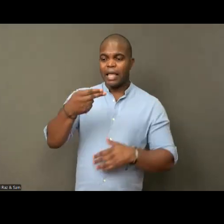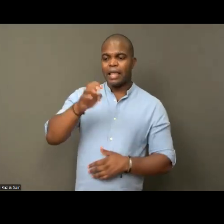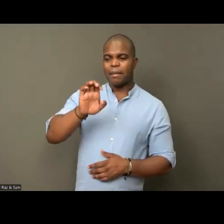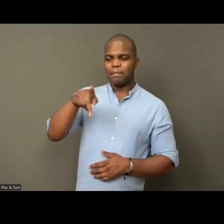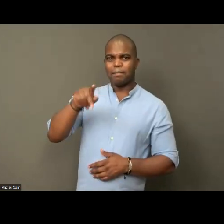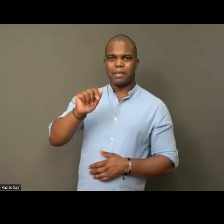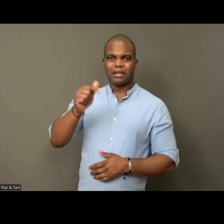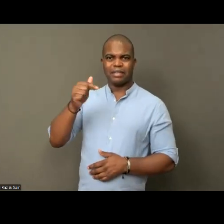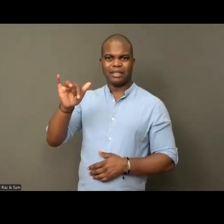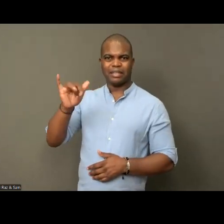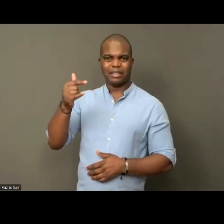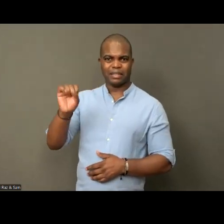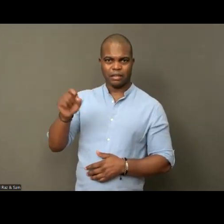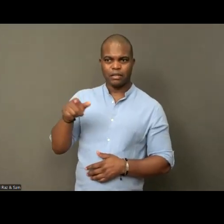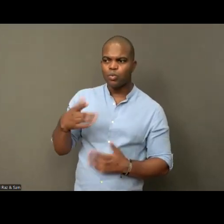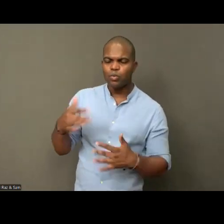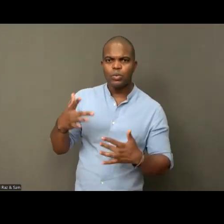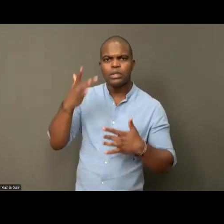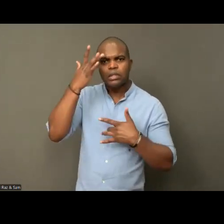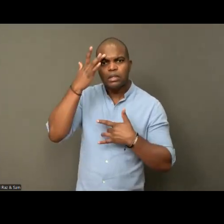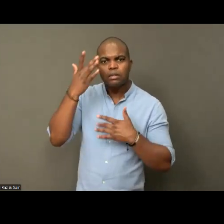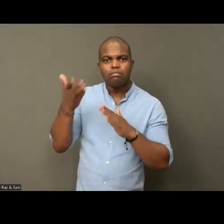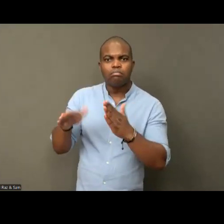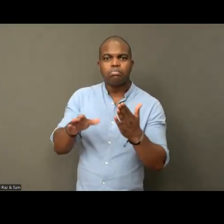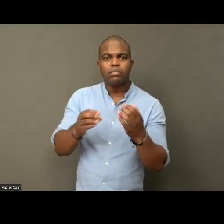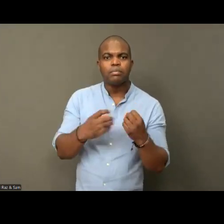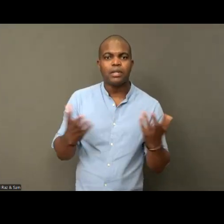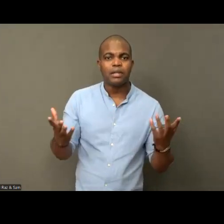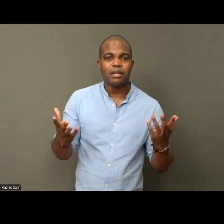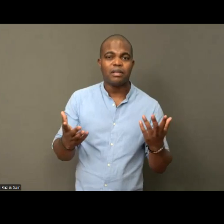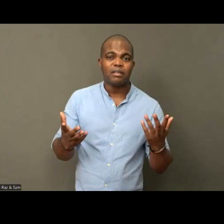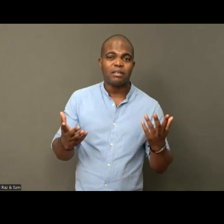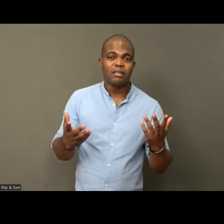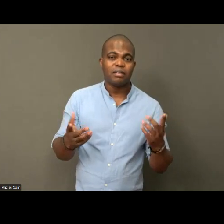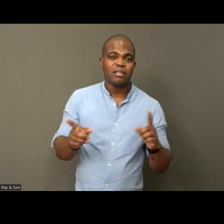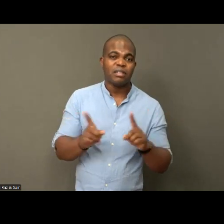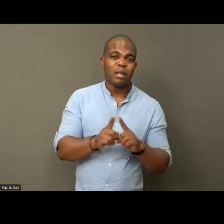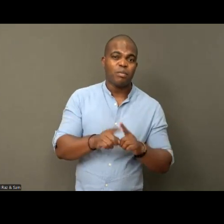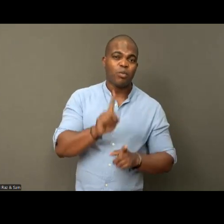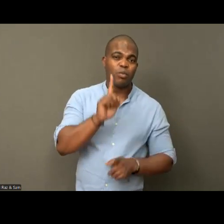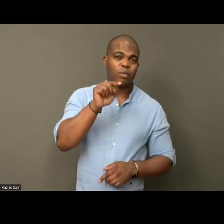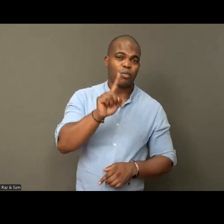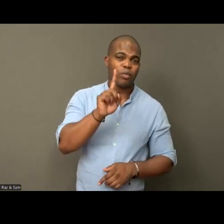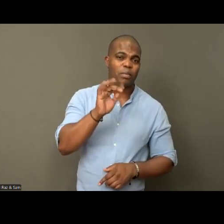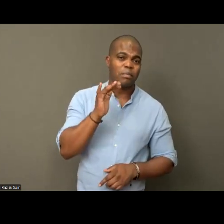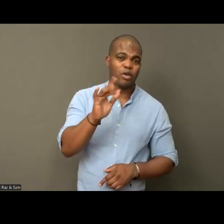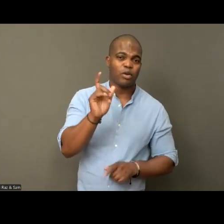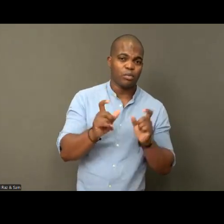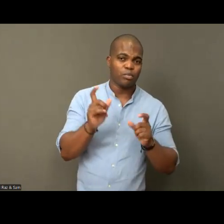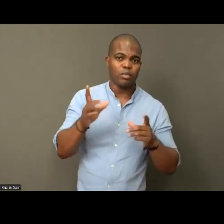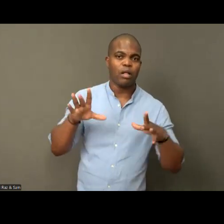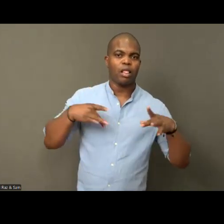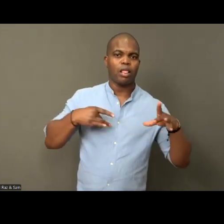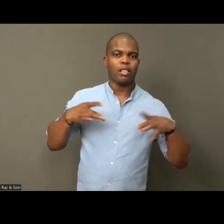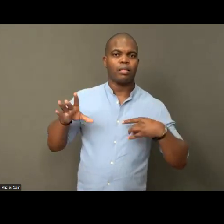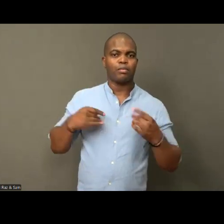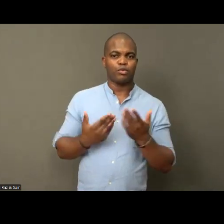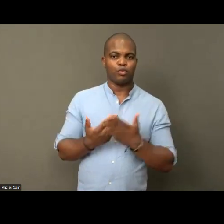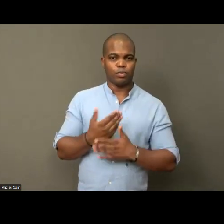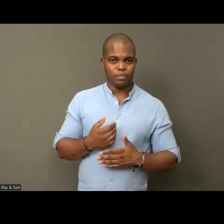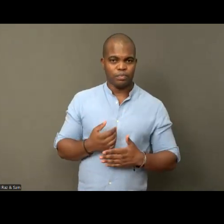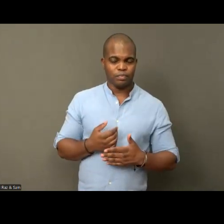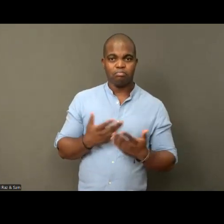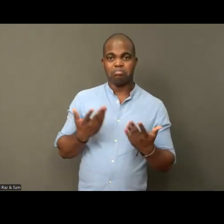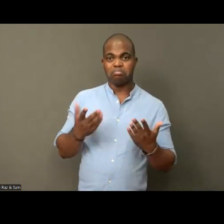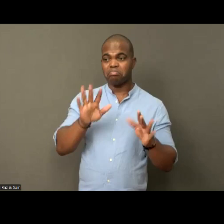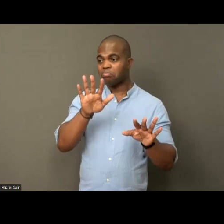praticam a defecação em aberto na região rural, respectivamente. Nos 73 milhões